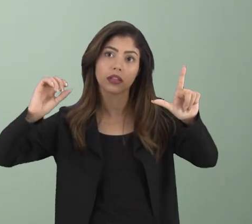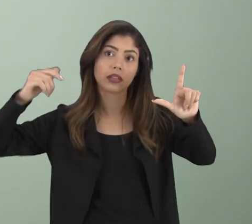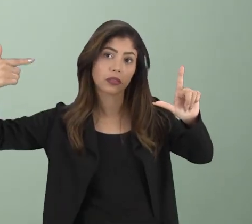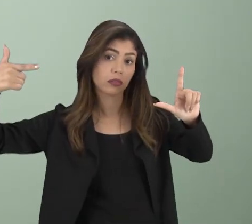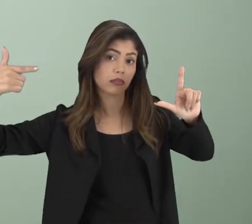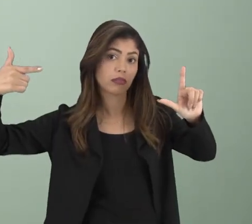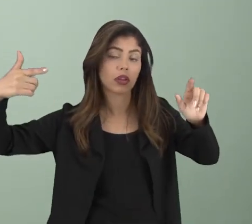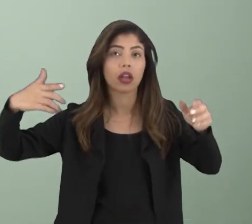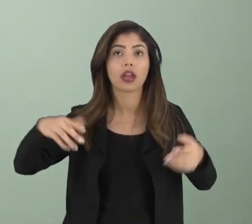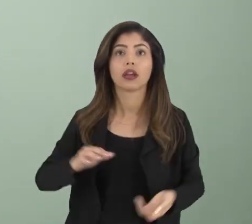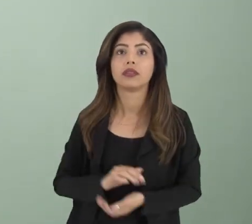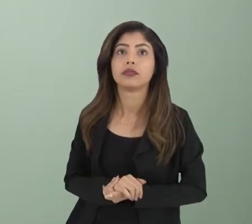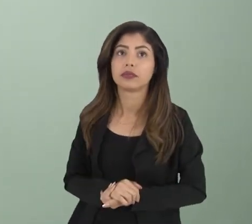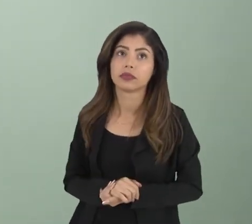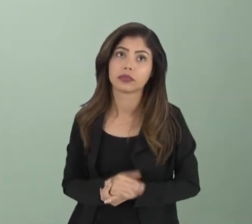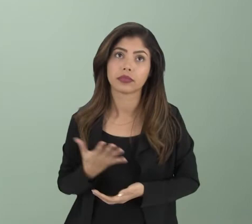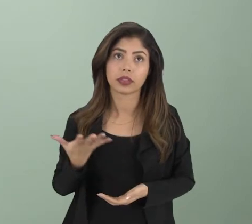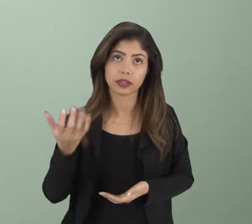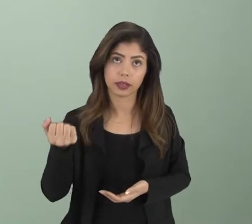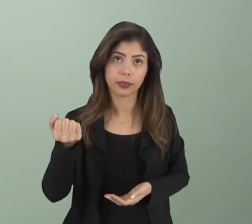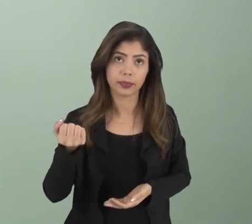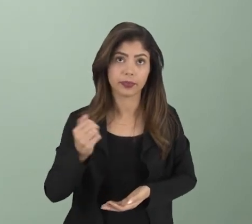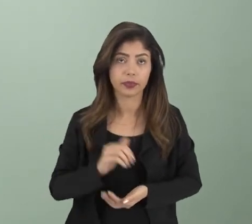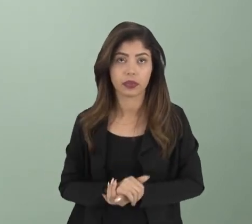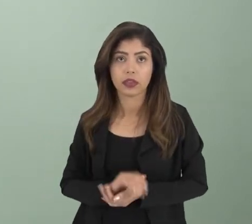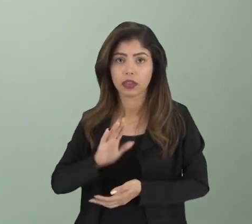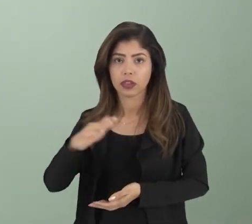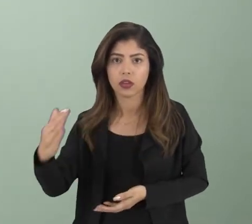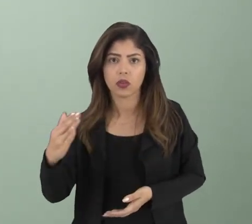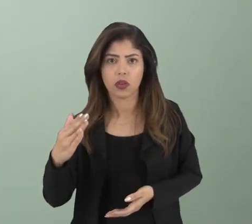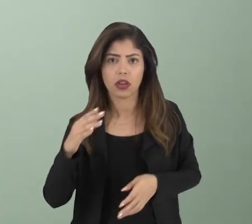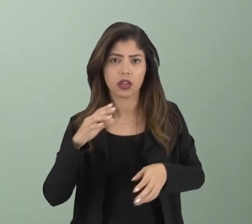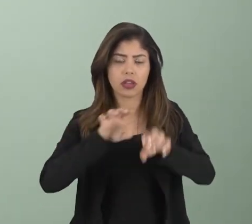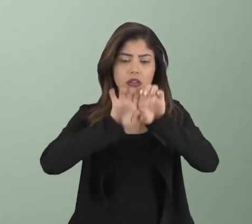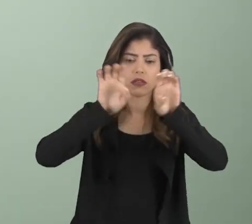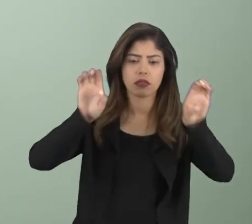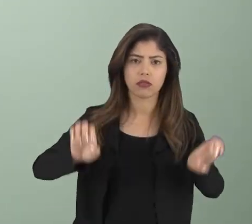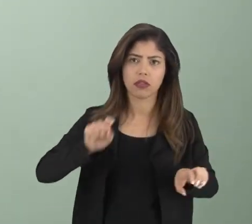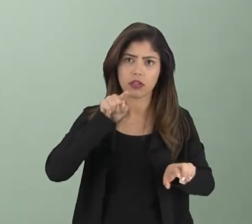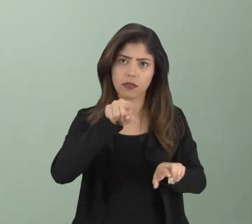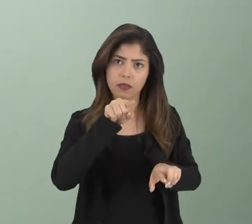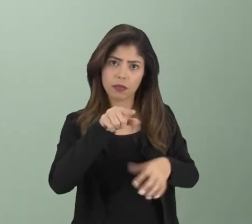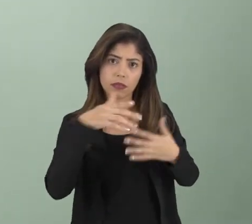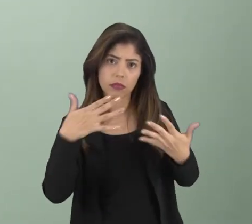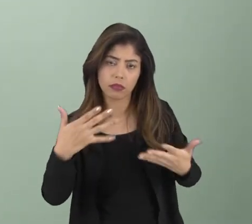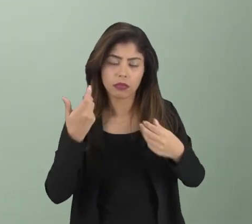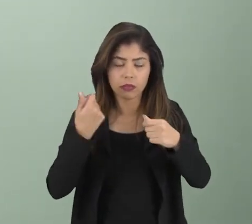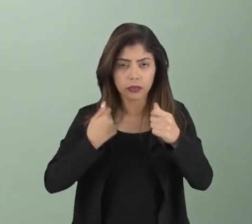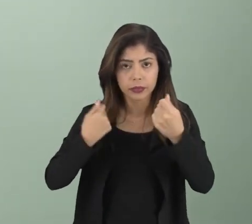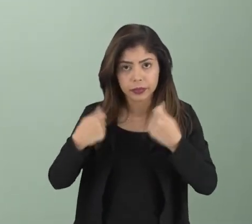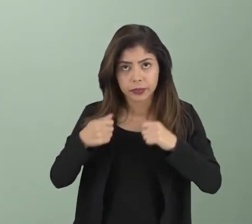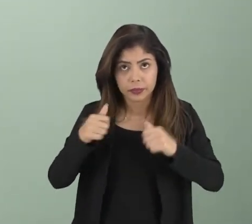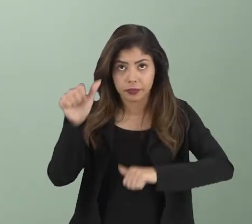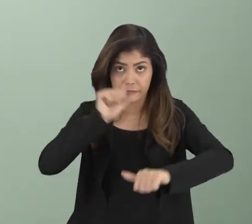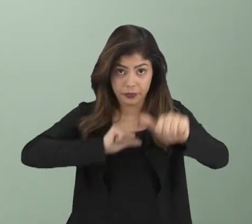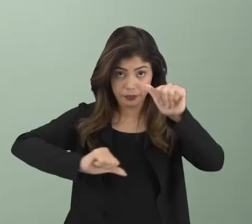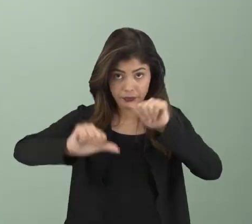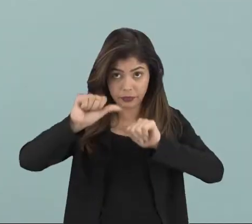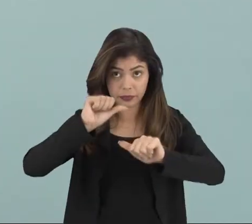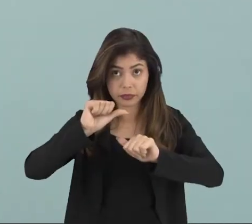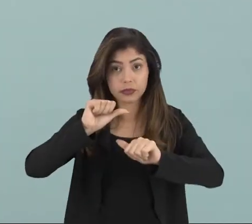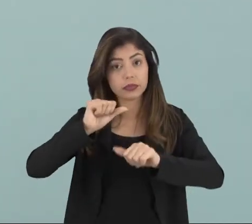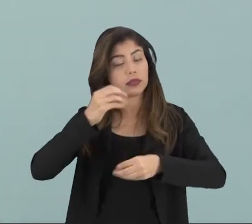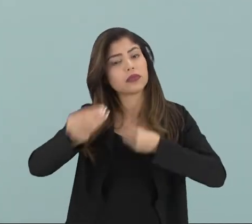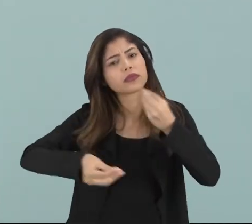cátion, metal, perde elétrons. Ânion, não metal, recebe elétrons. Quando o esquema estiver dessa maneira,